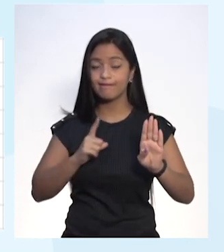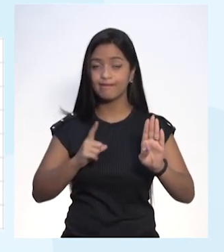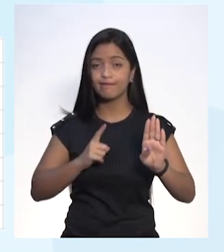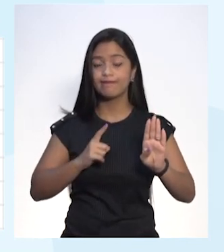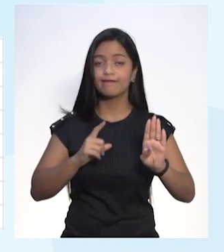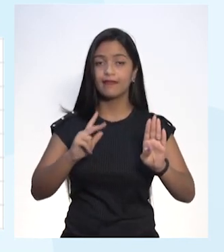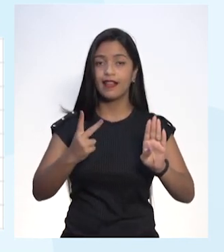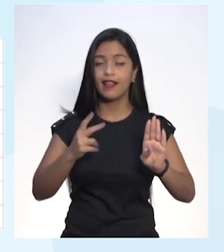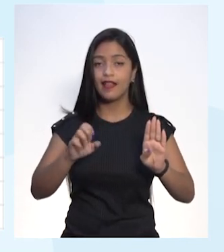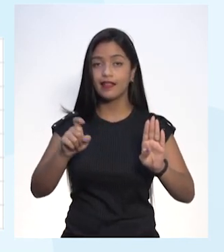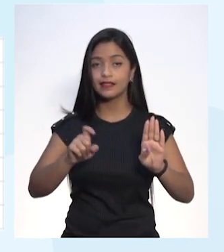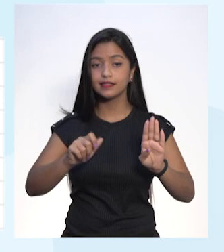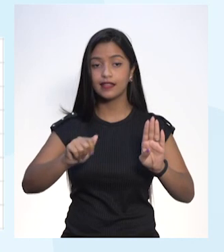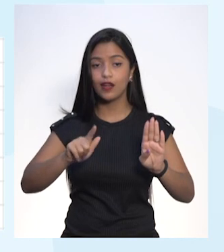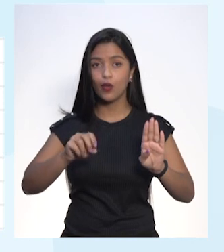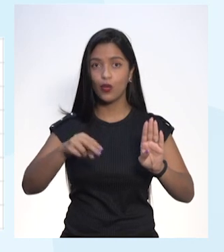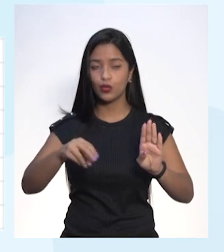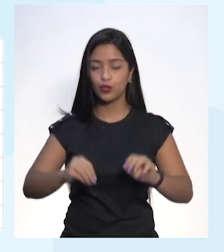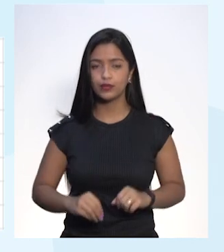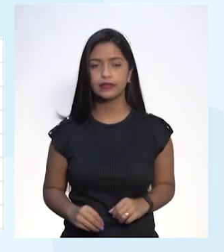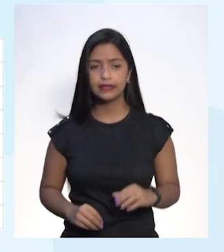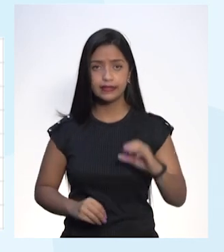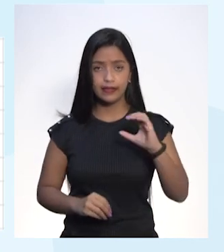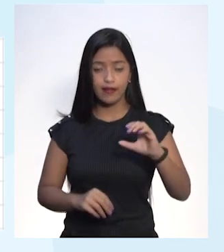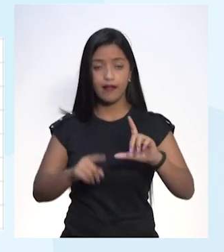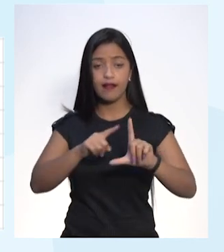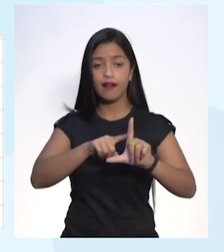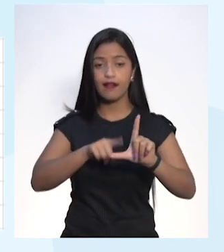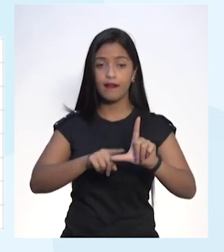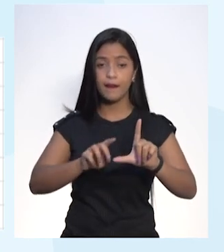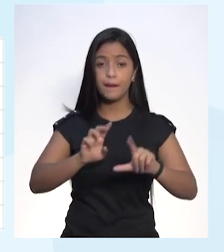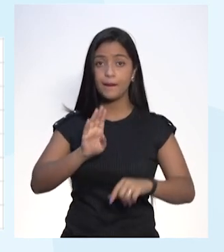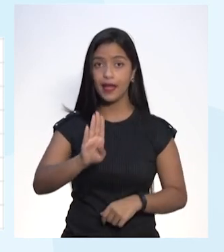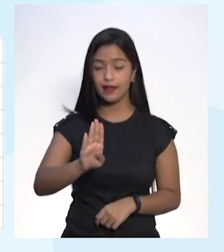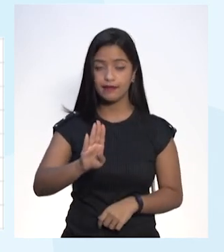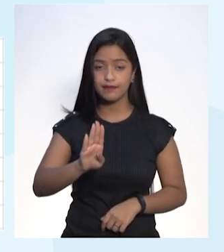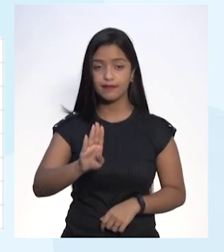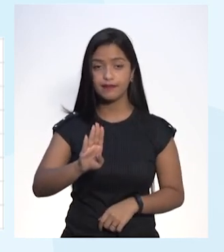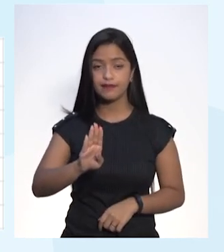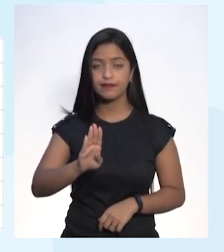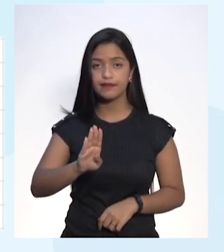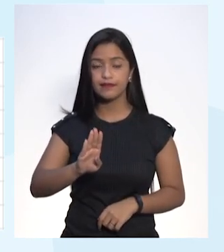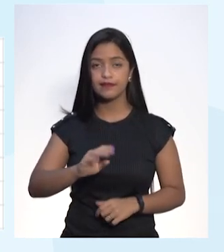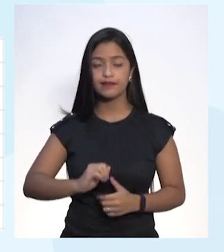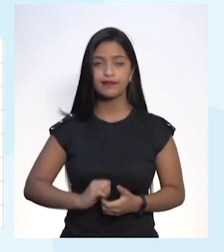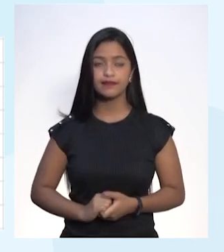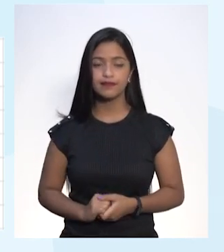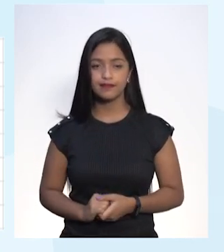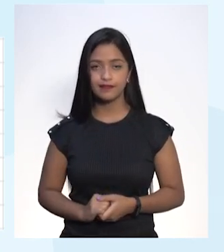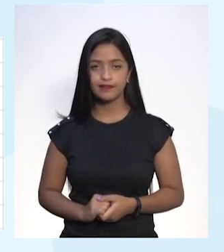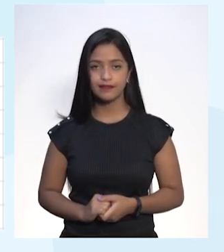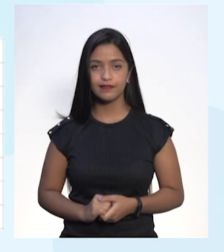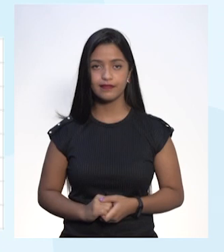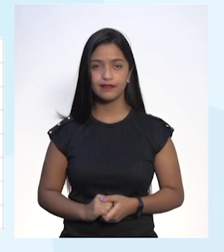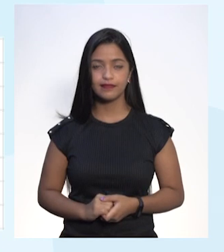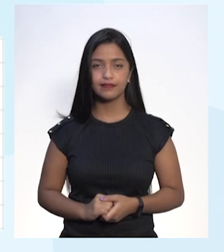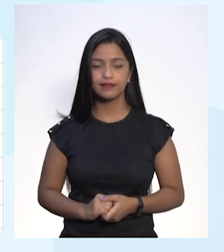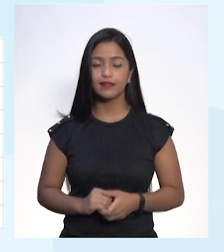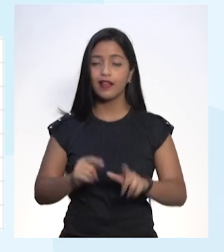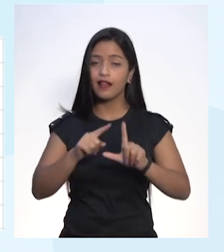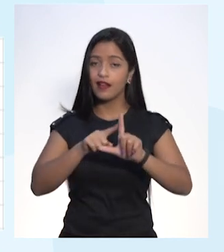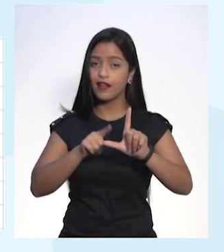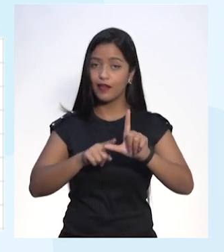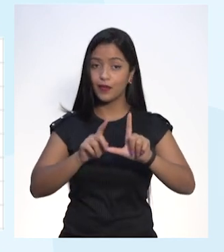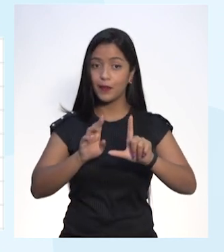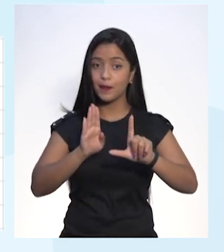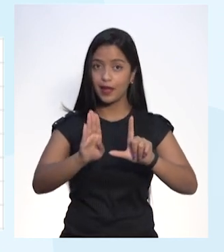hexágono. Na alternativa C, o ângulo B, olha lá, não precisa, né, colocar, porque eu já escrevi ângulo. O ângulo